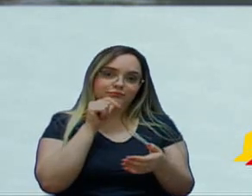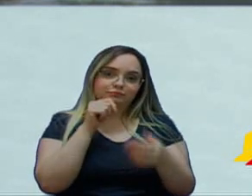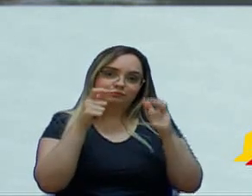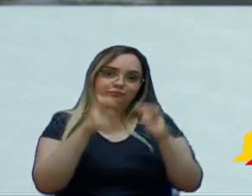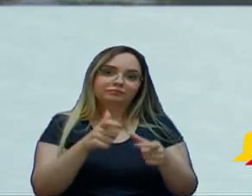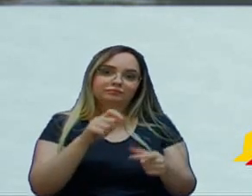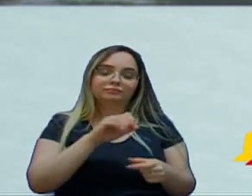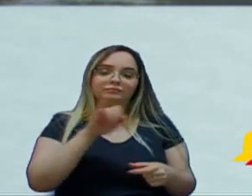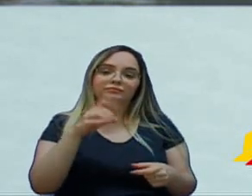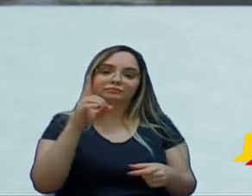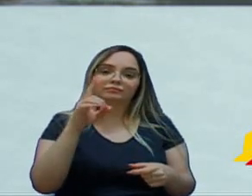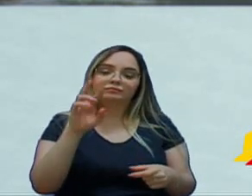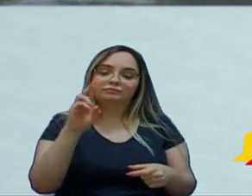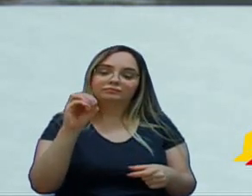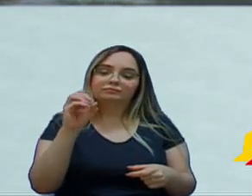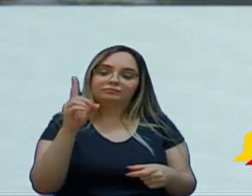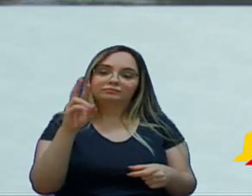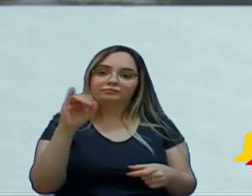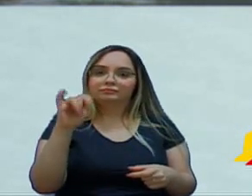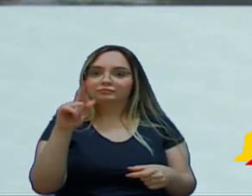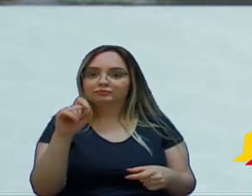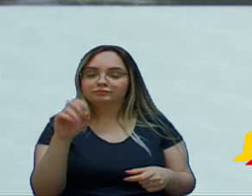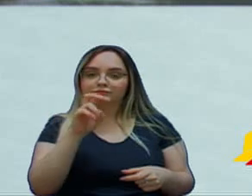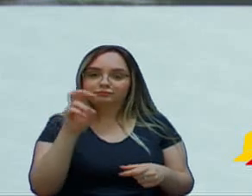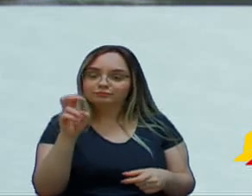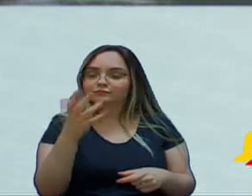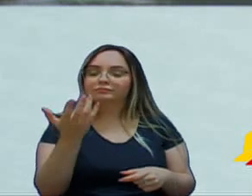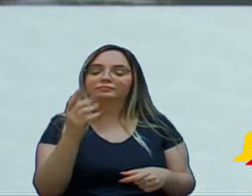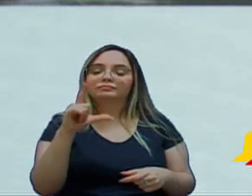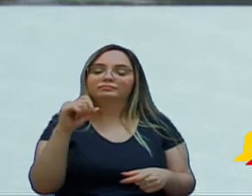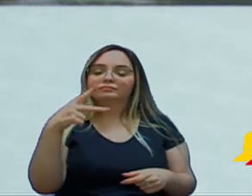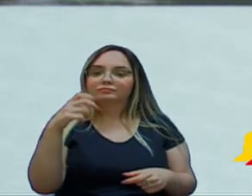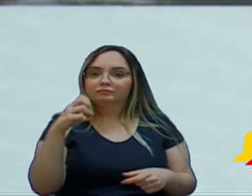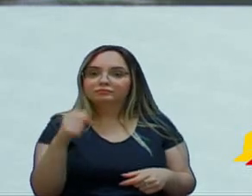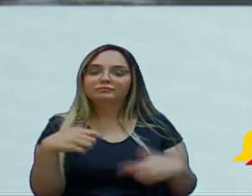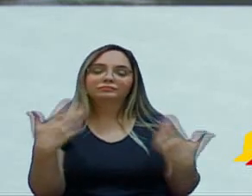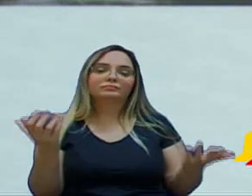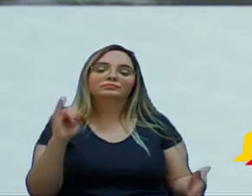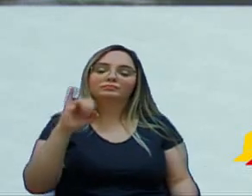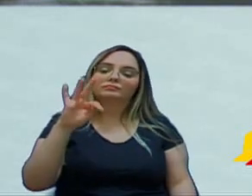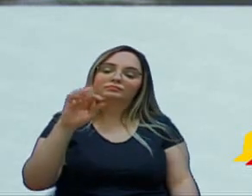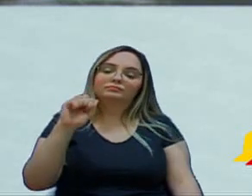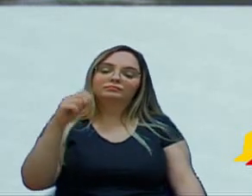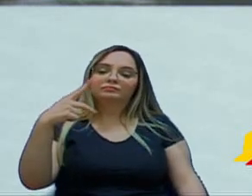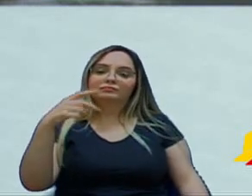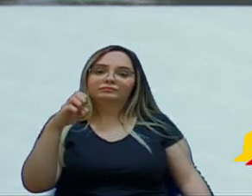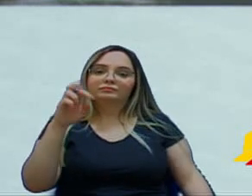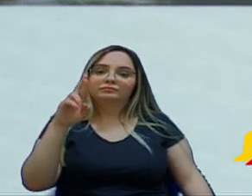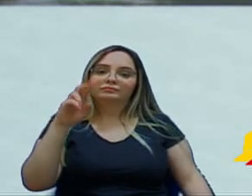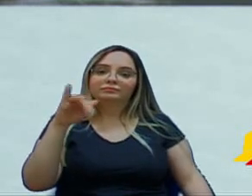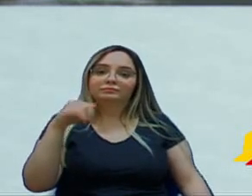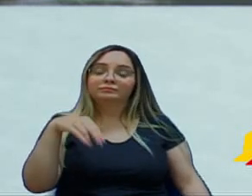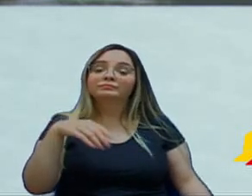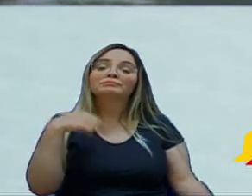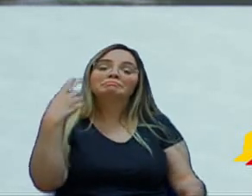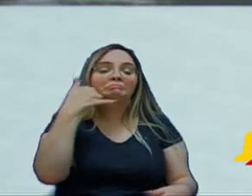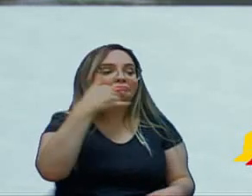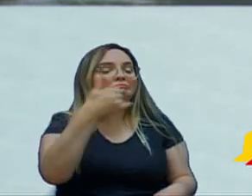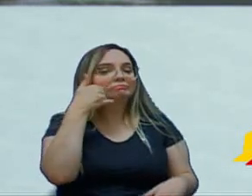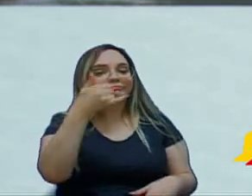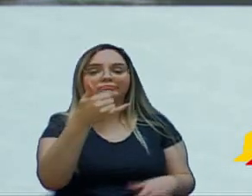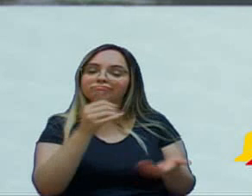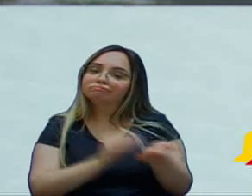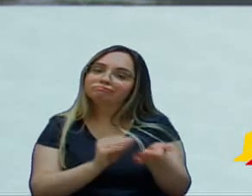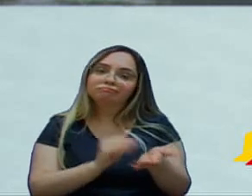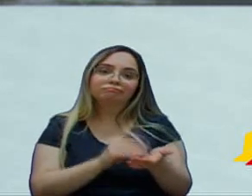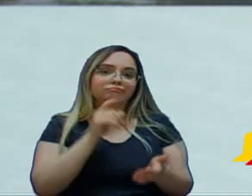Jardim Rodrigo, Lopes de Oliveira, Itapemirim, onde o pessoal liga e está com essa dificuldade lá para dar